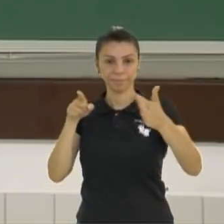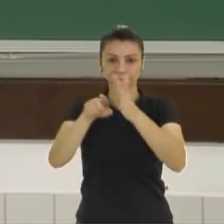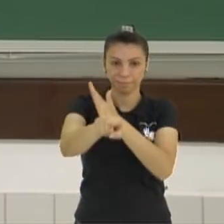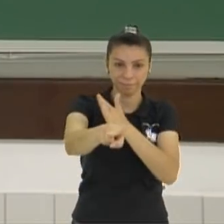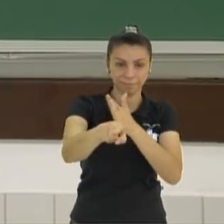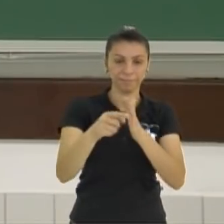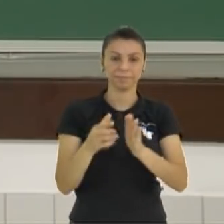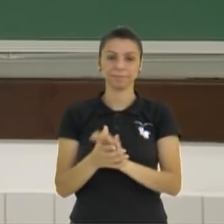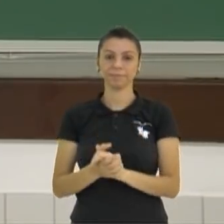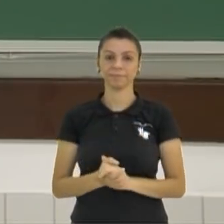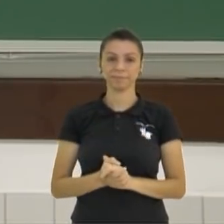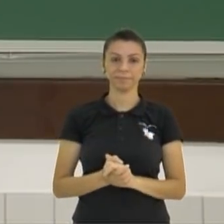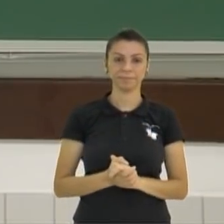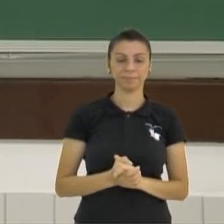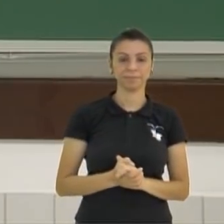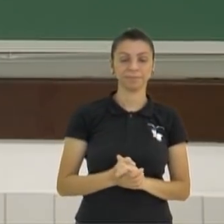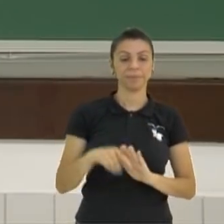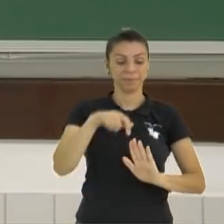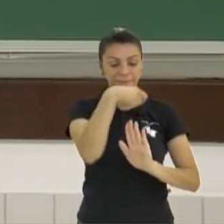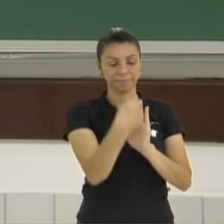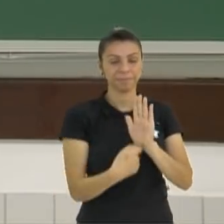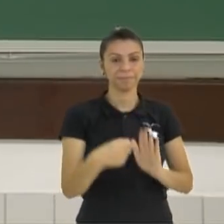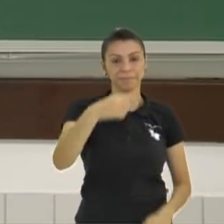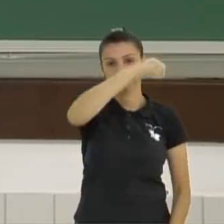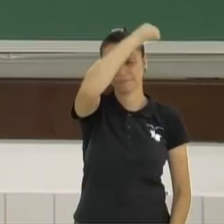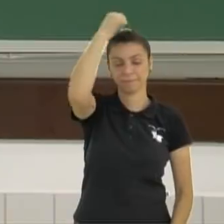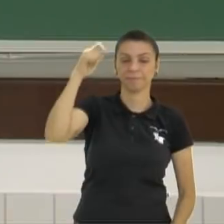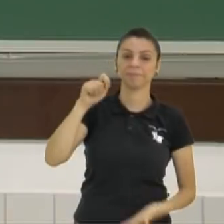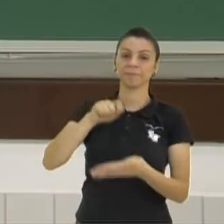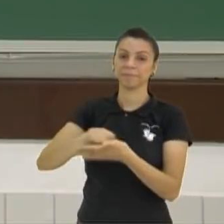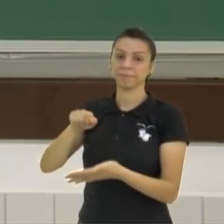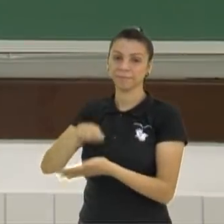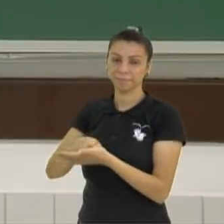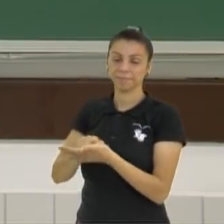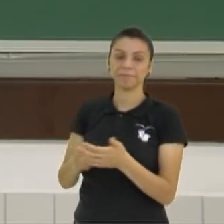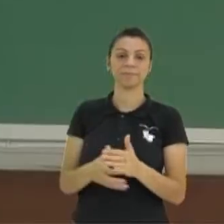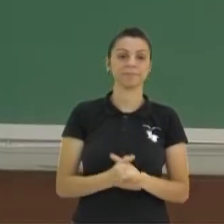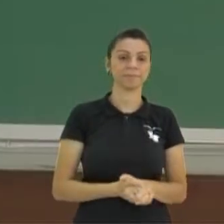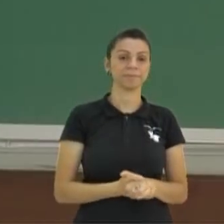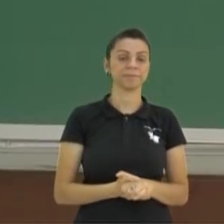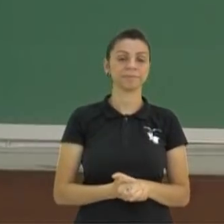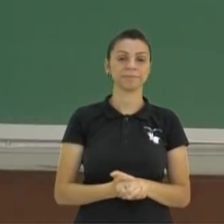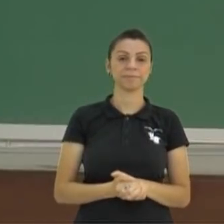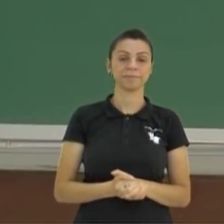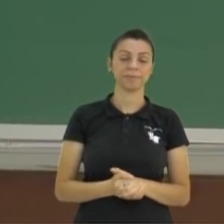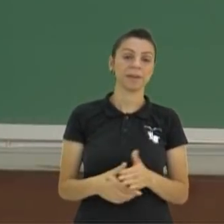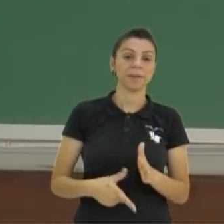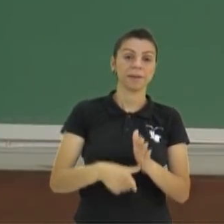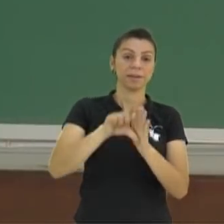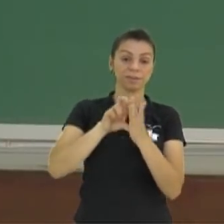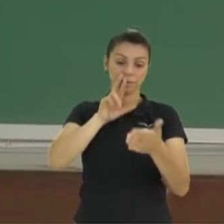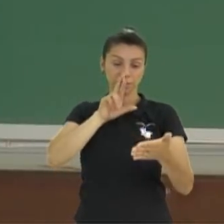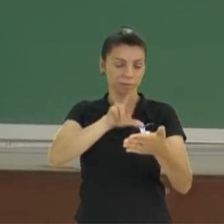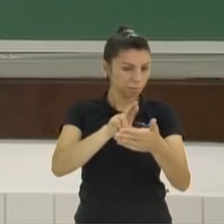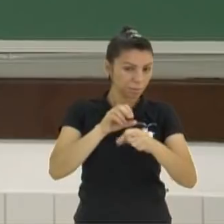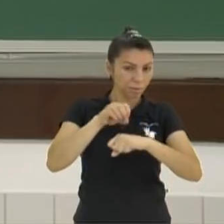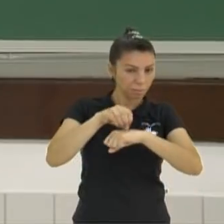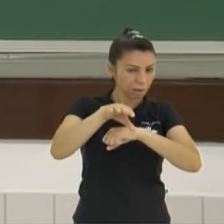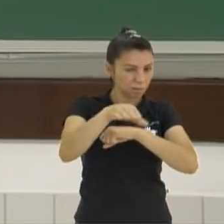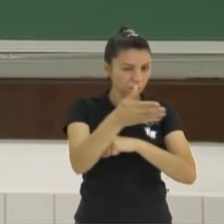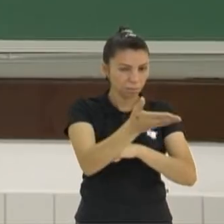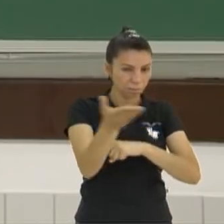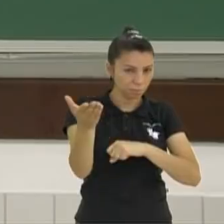nosso quiz sobre textos sagrados escritos. Muito bem, eu quero, antes de resolver, dar uma dica para